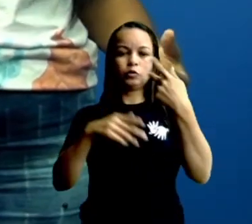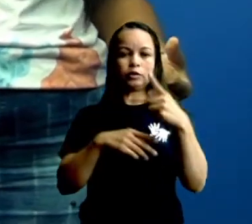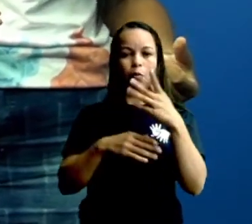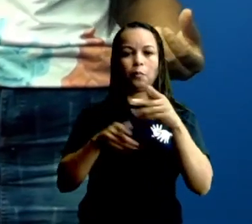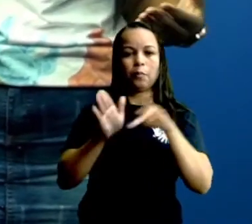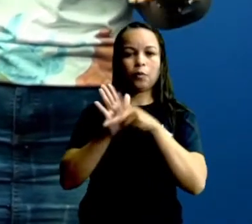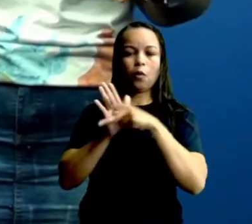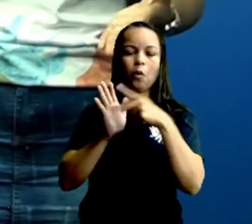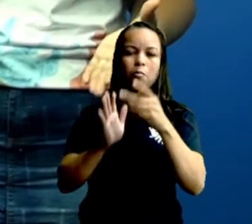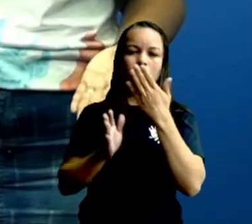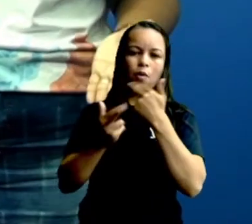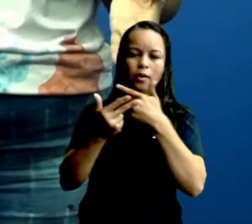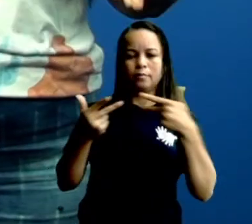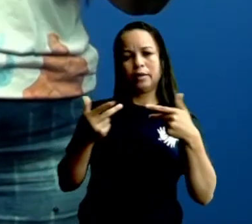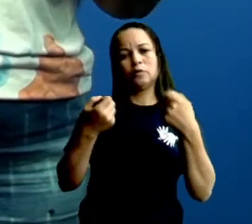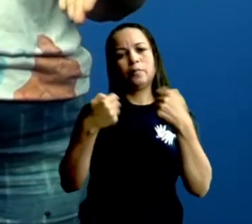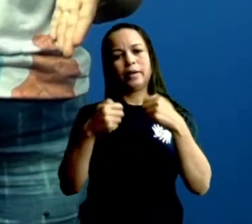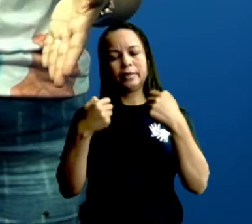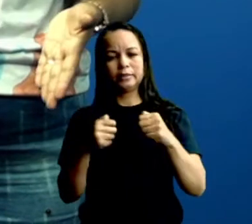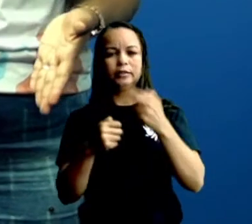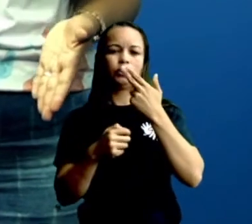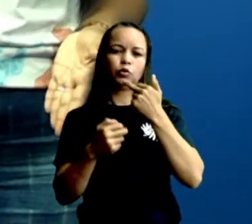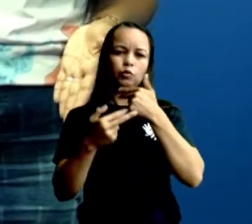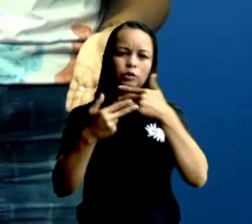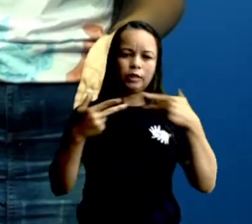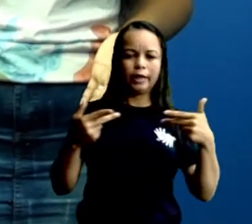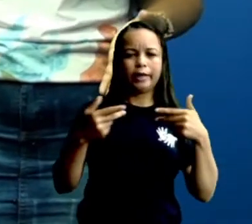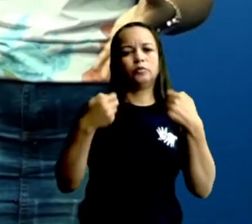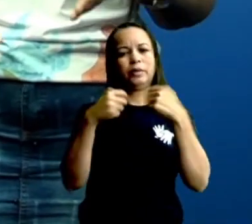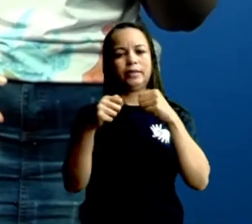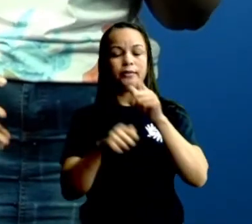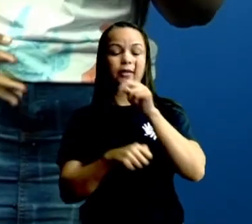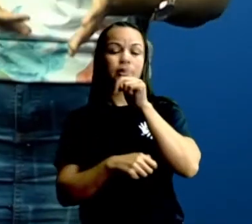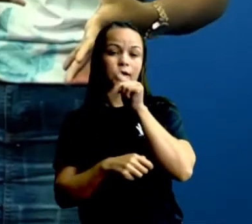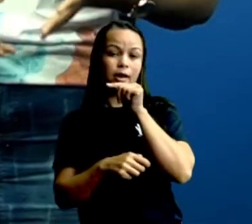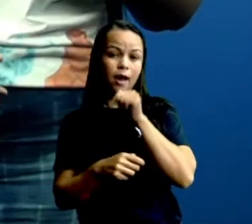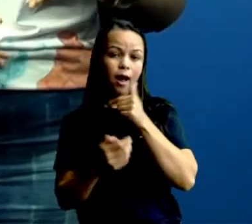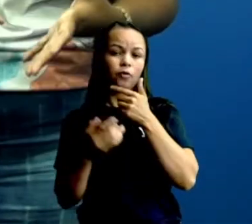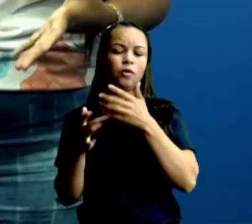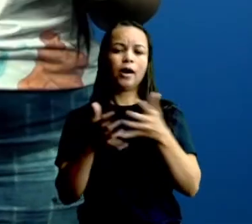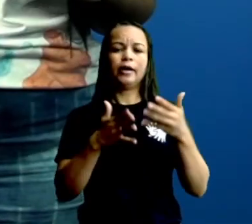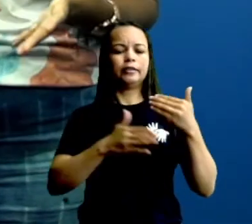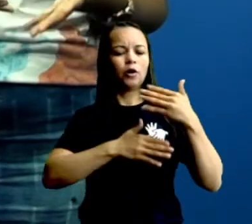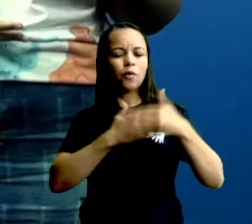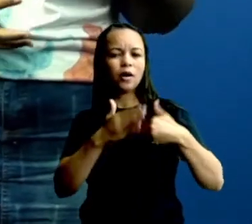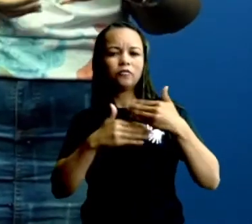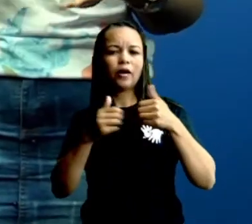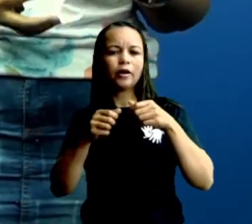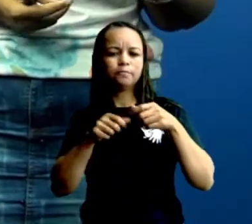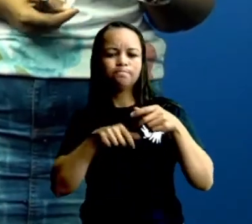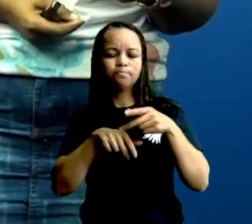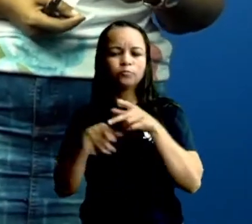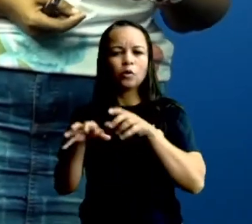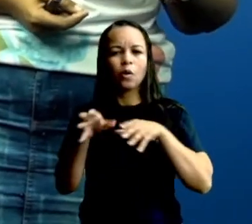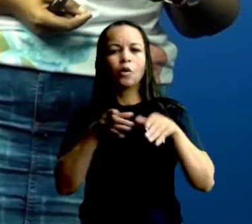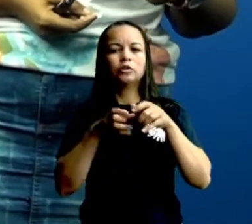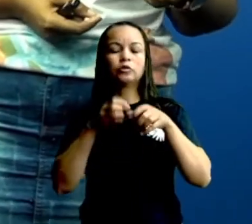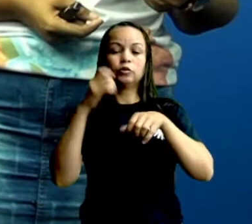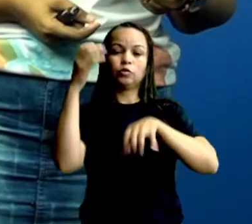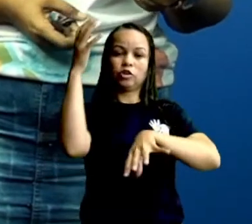sais minerais e de nutrientes presentes no solo, tá? Então ela vai ali em busca desses nutrientes com as